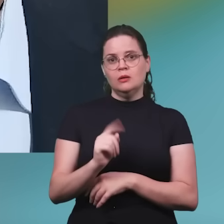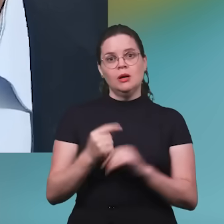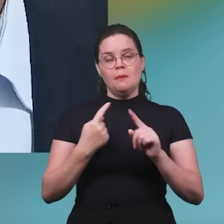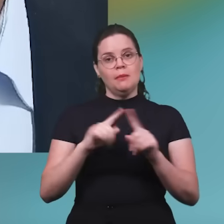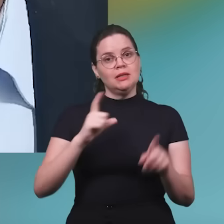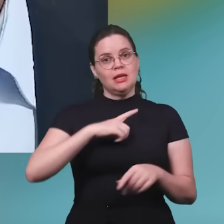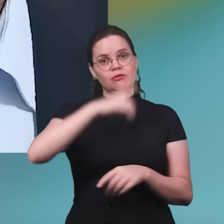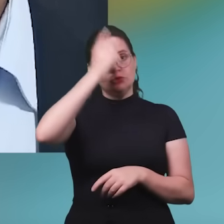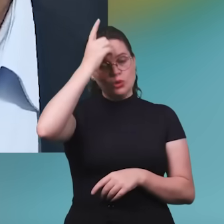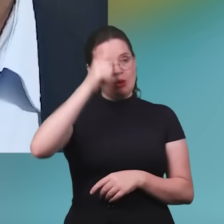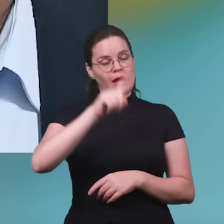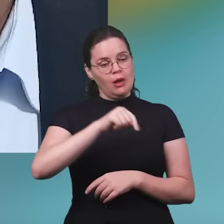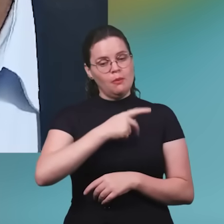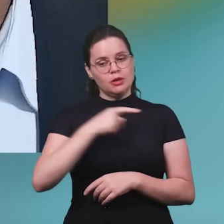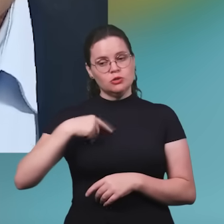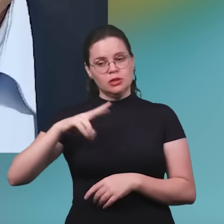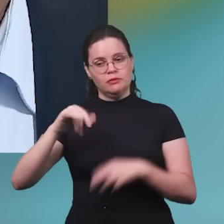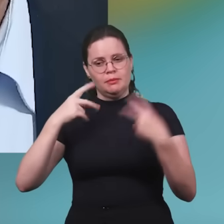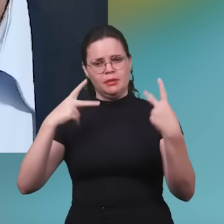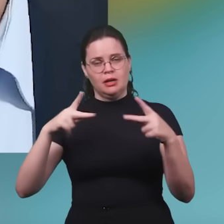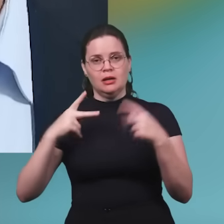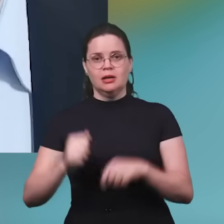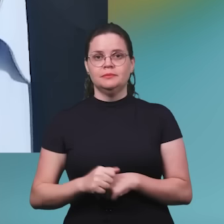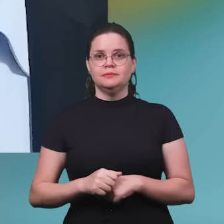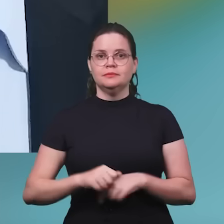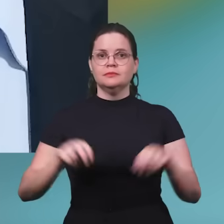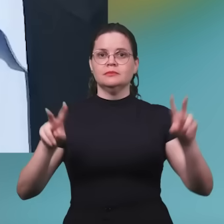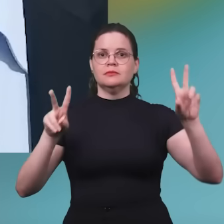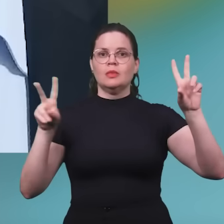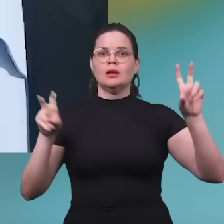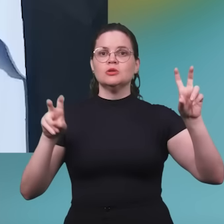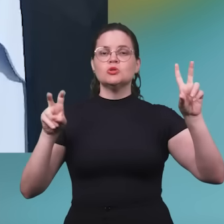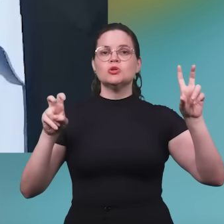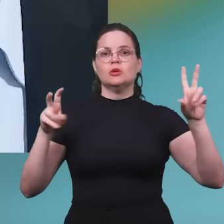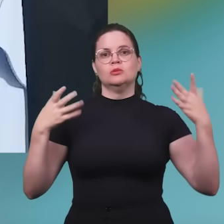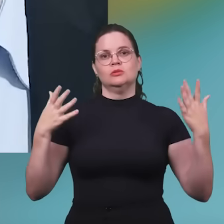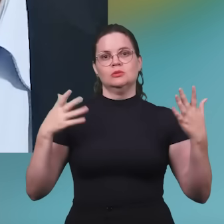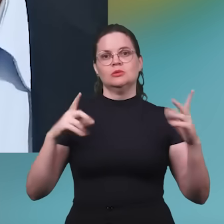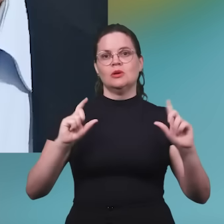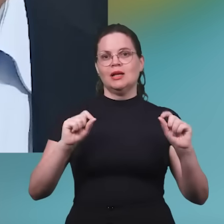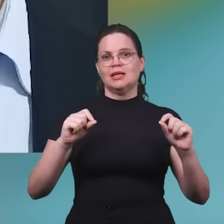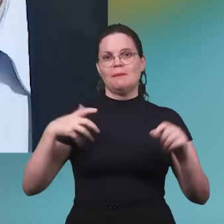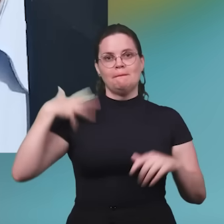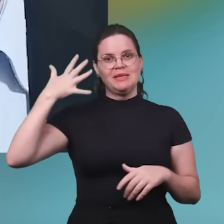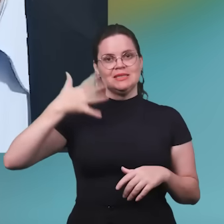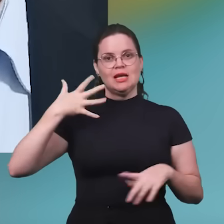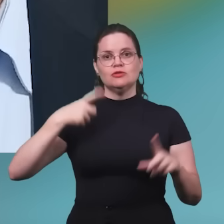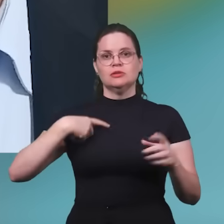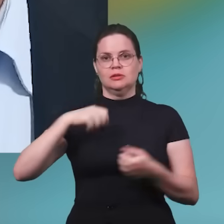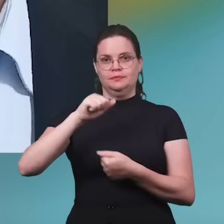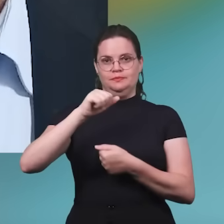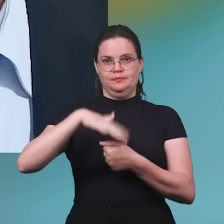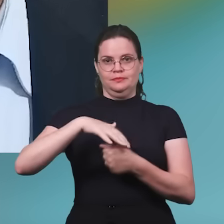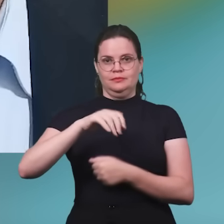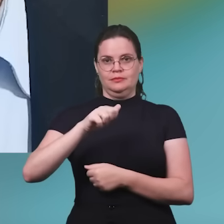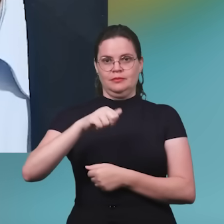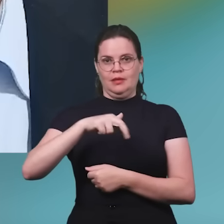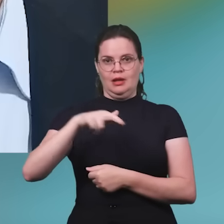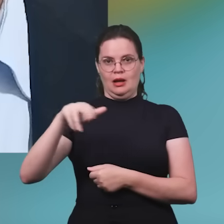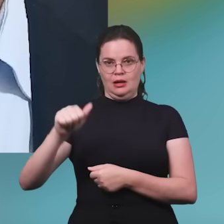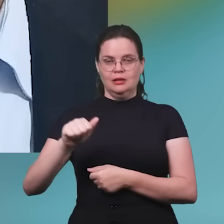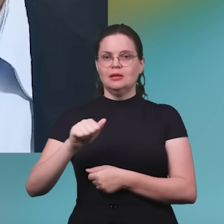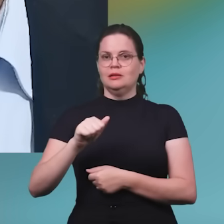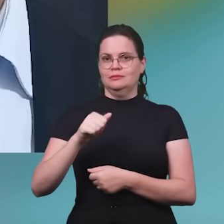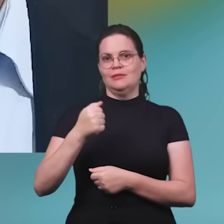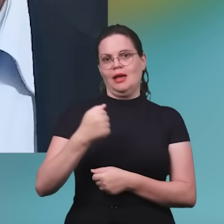mensagem. E mais, a mensagem deveria ser sobre Ana, a mãe de Samuel, do profeta Samuel.